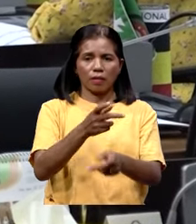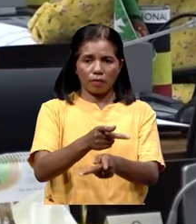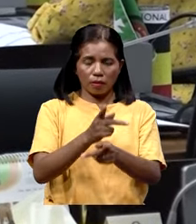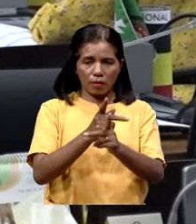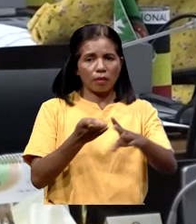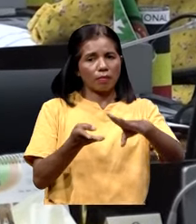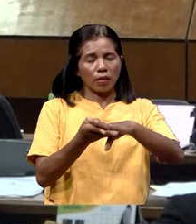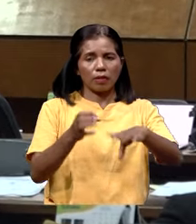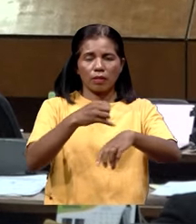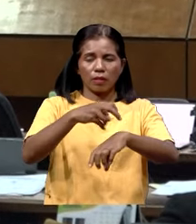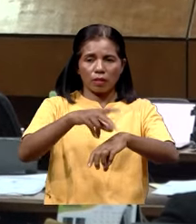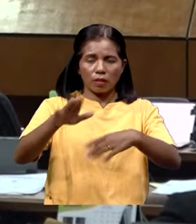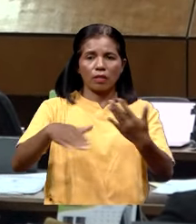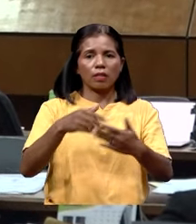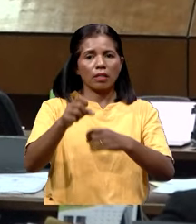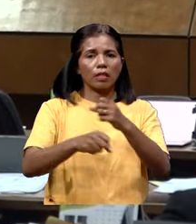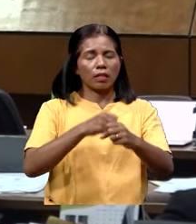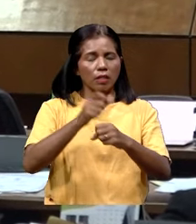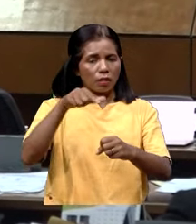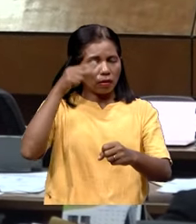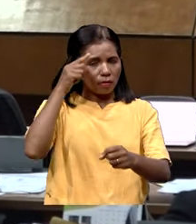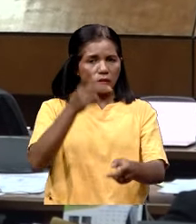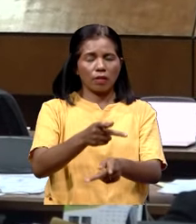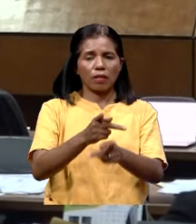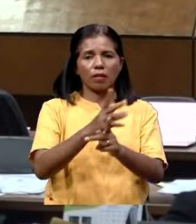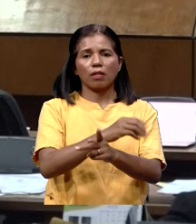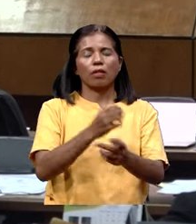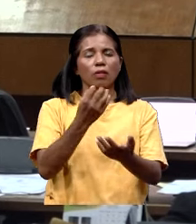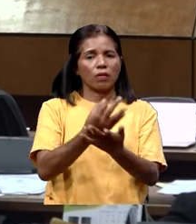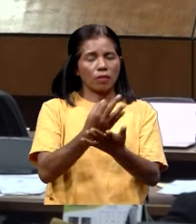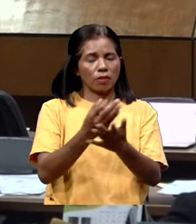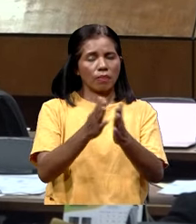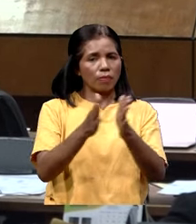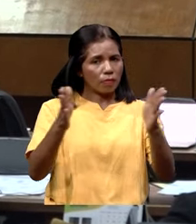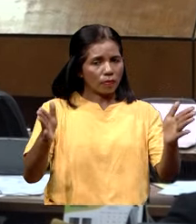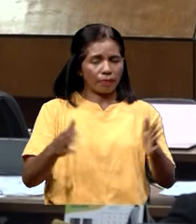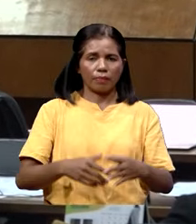Banco Internacional Sira, cada tinang governo mos sempre prevê OZE o montante bot. Marito da Costa, GMN.